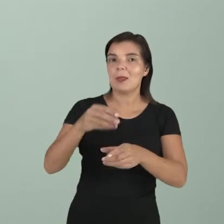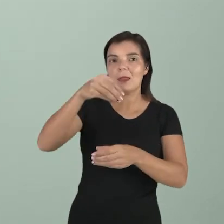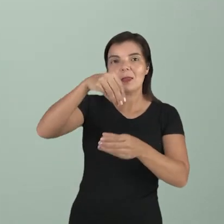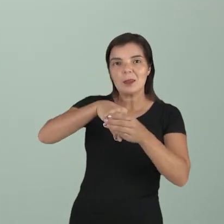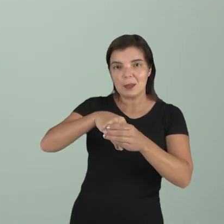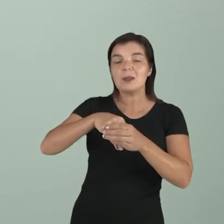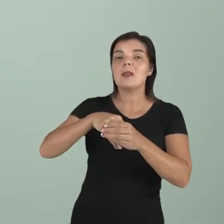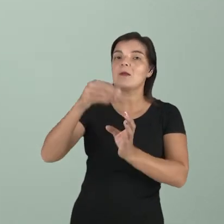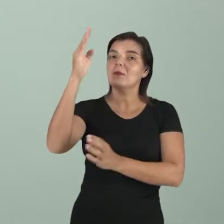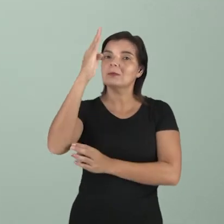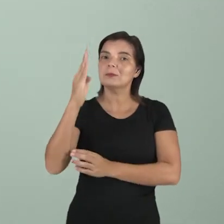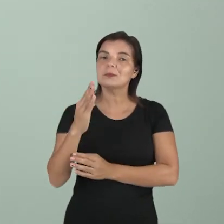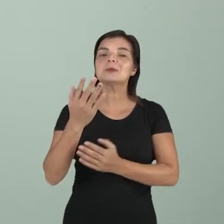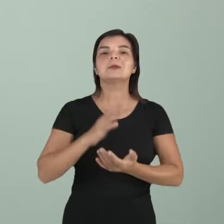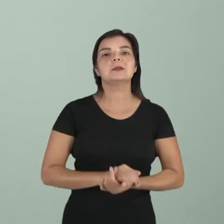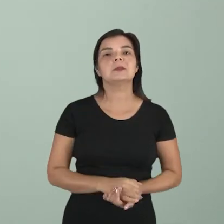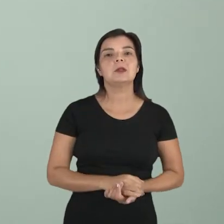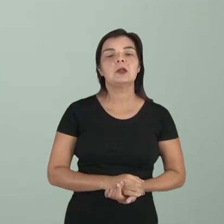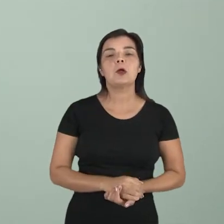gente